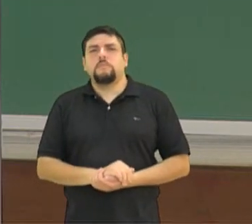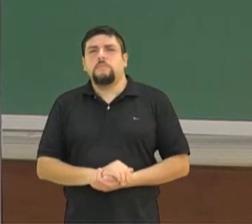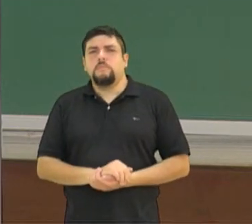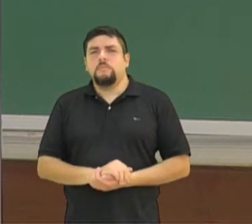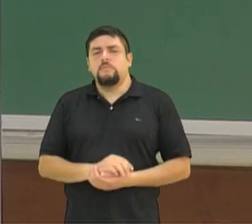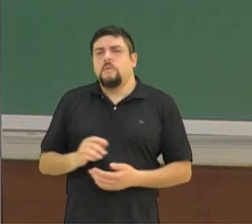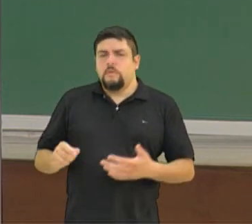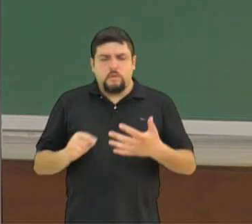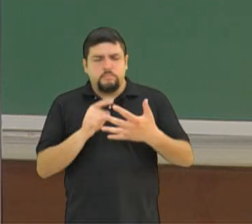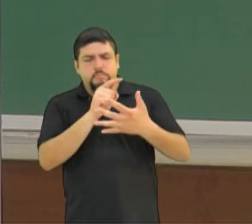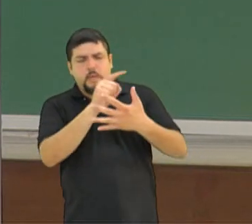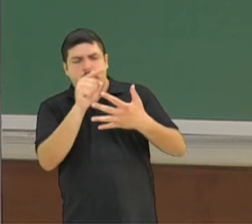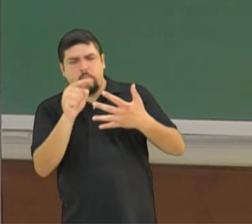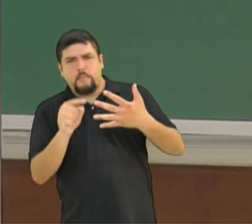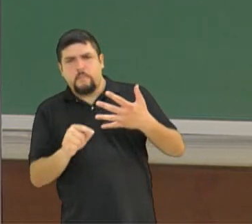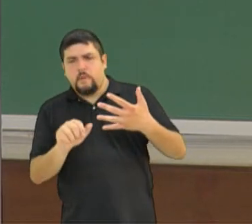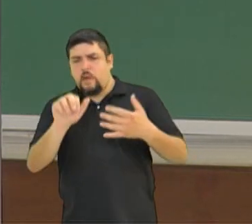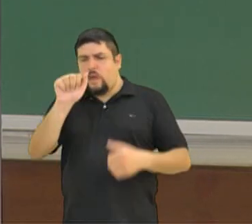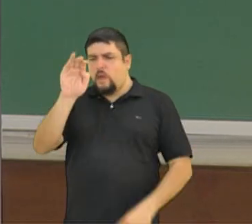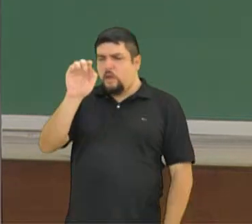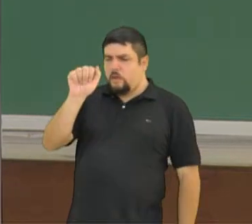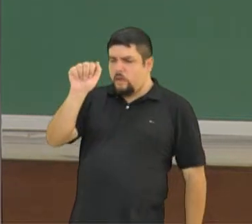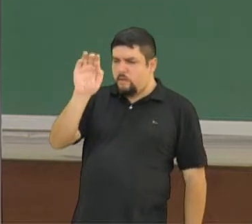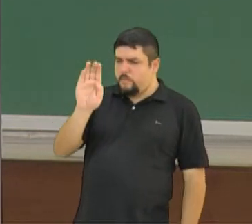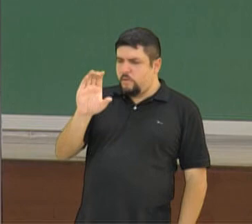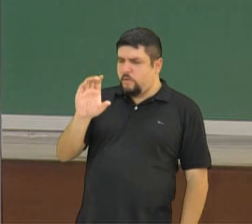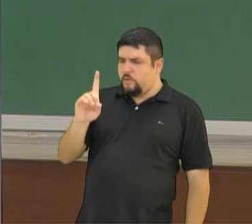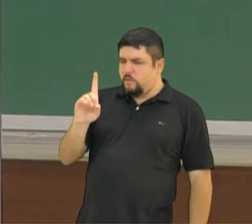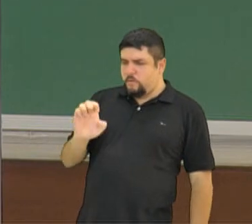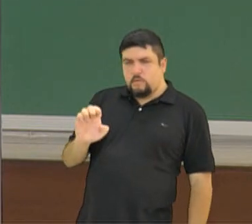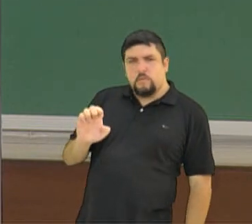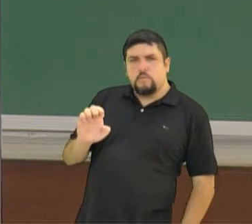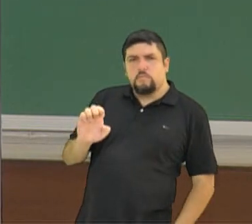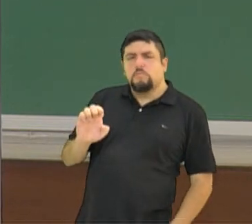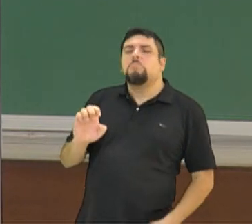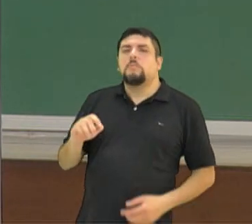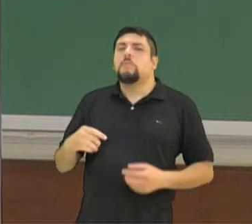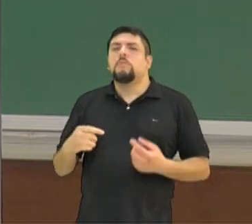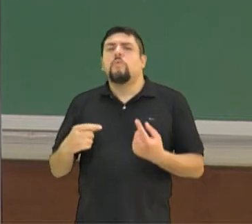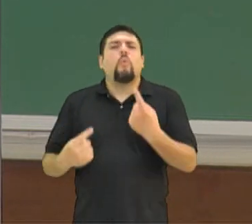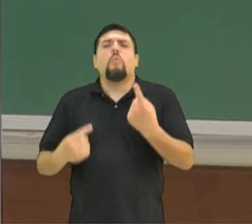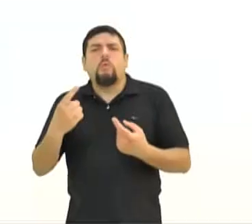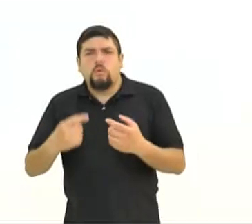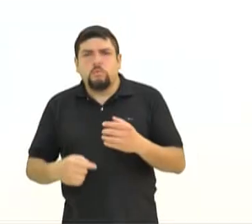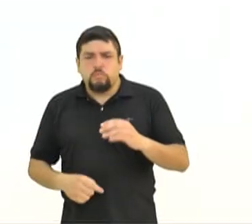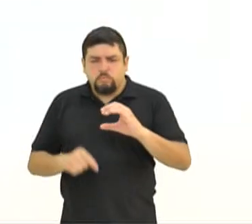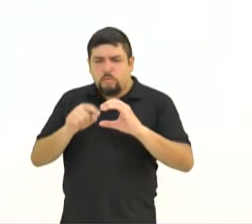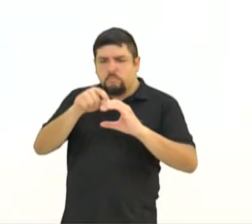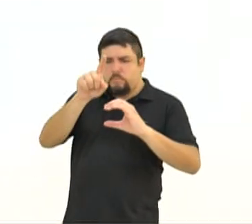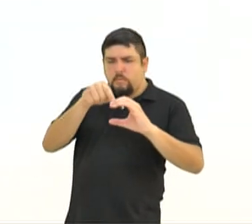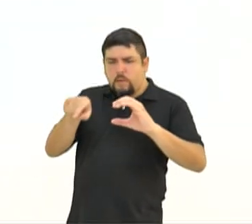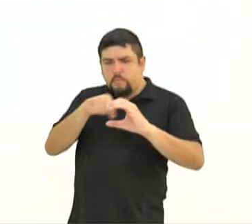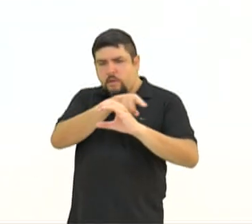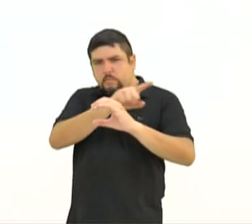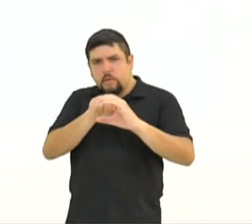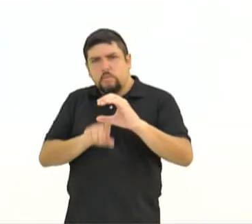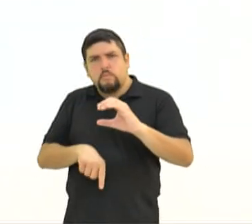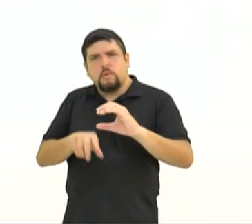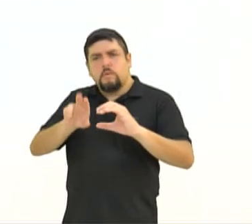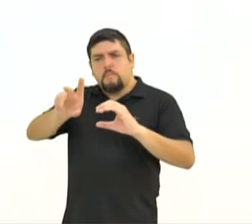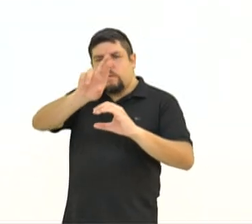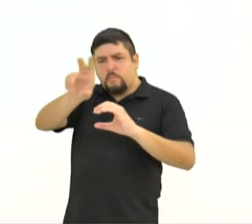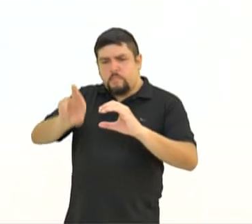dentre as alternativas, letra A, letra B, letra C, letra D, letra E, qual apresenta carbono quiral ou como molécula quiral,